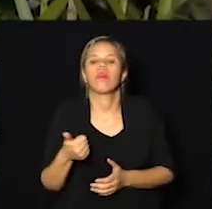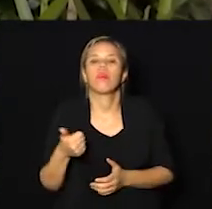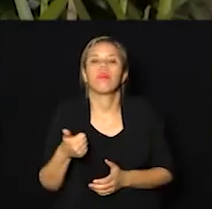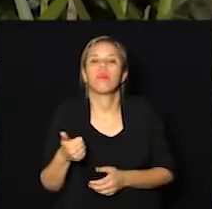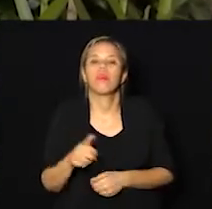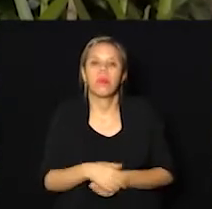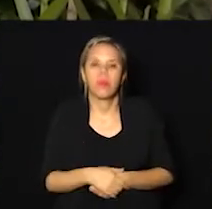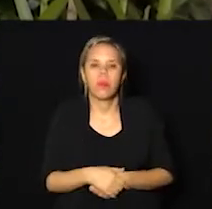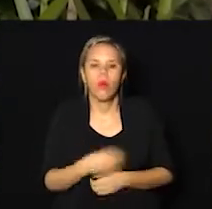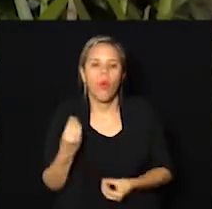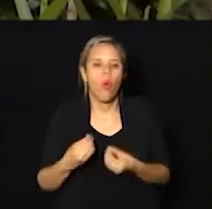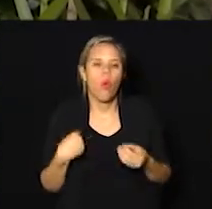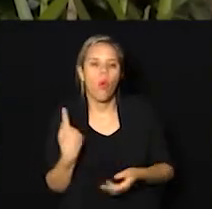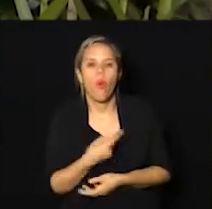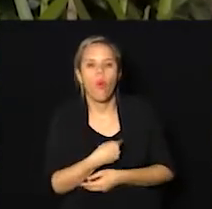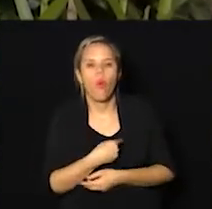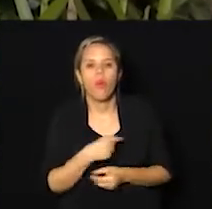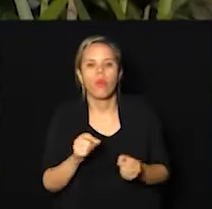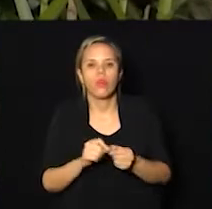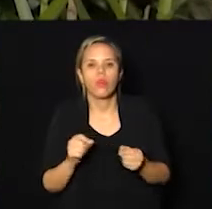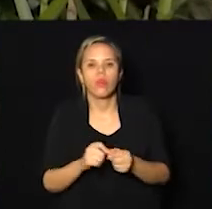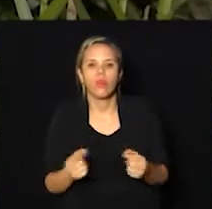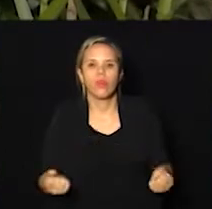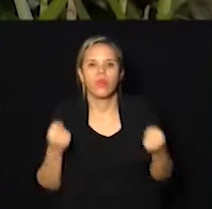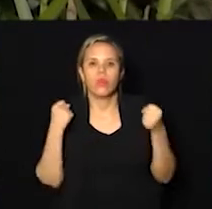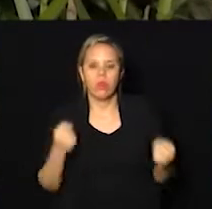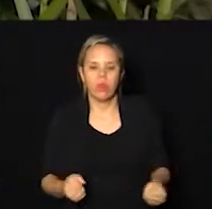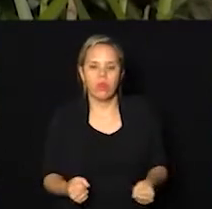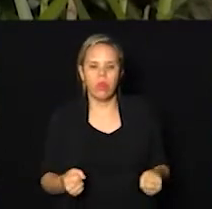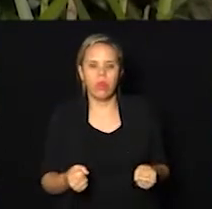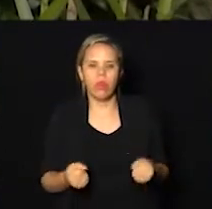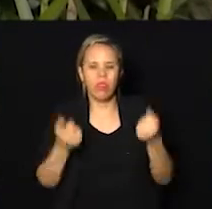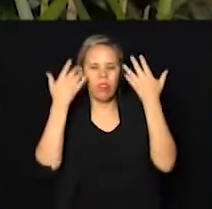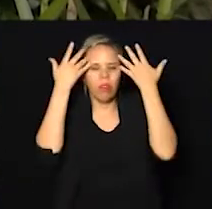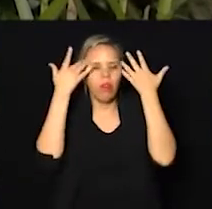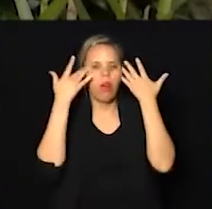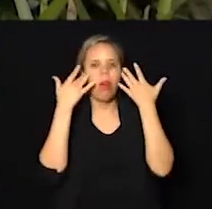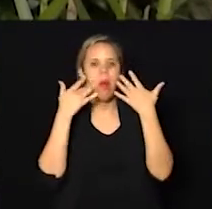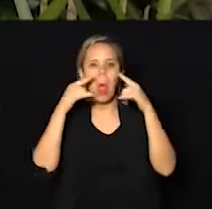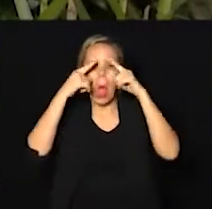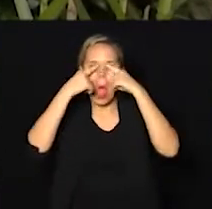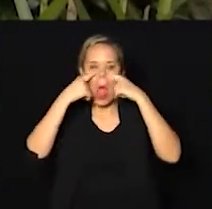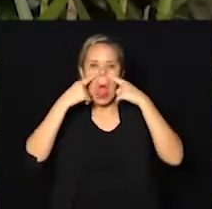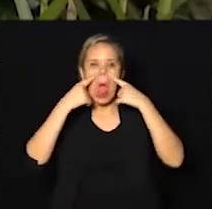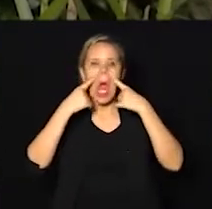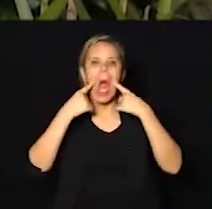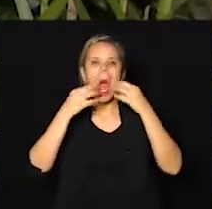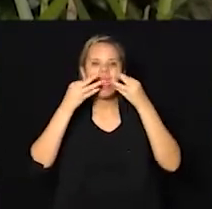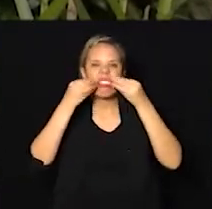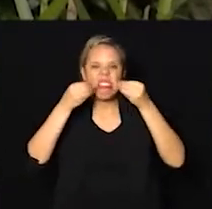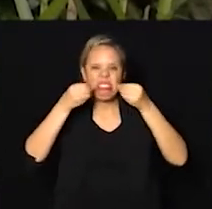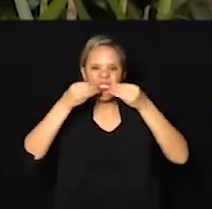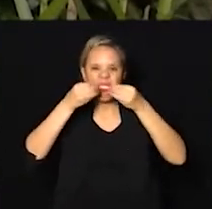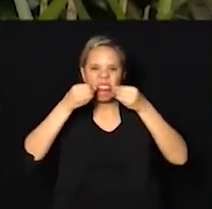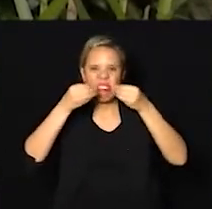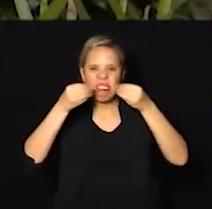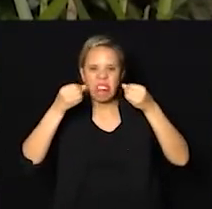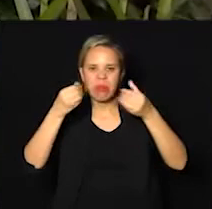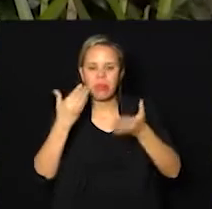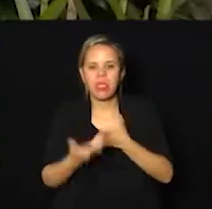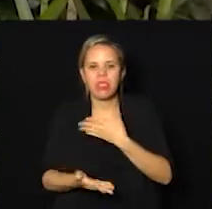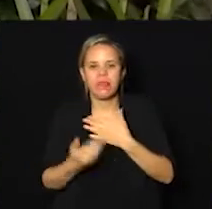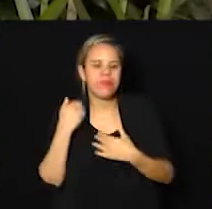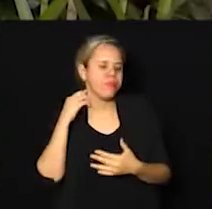cuidados. O primeiro é que como a gente está fazendo um exercício, a gente transpira mais, umidifica essa máscara e